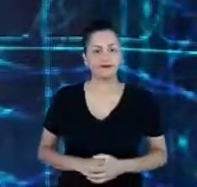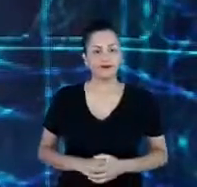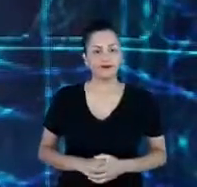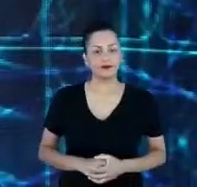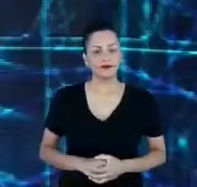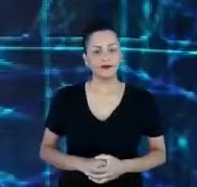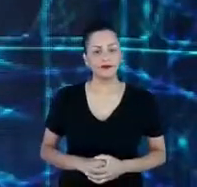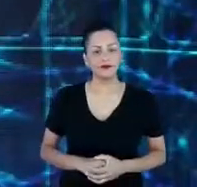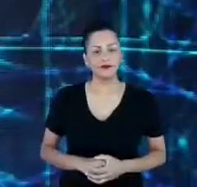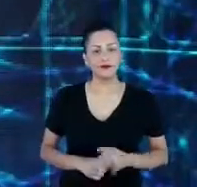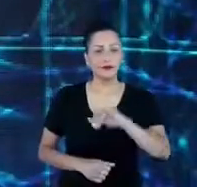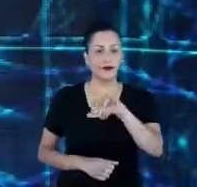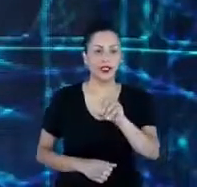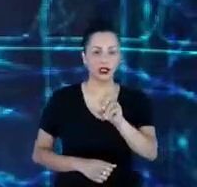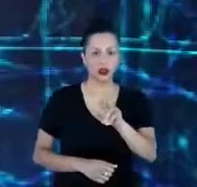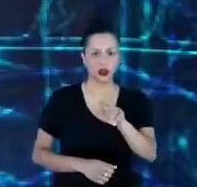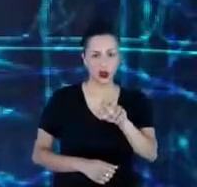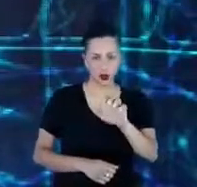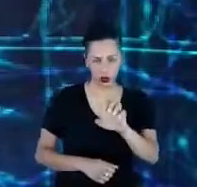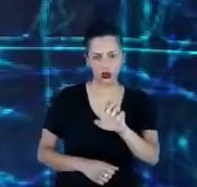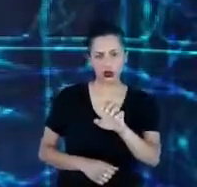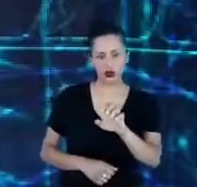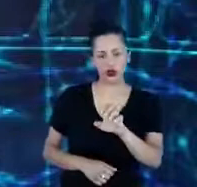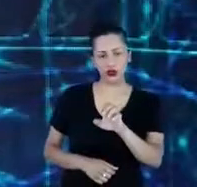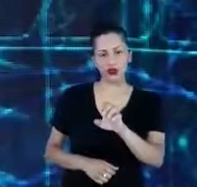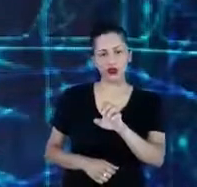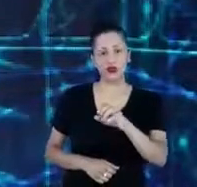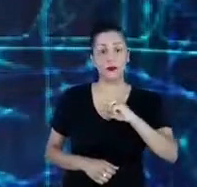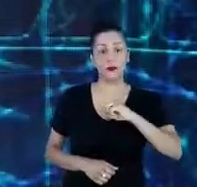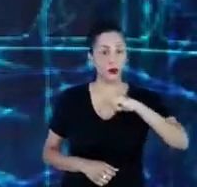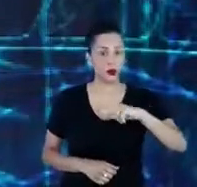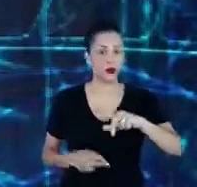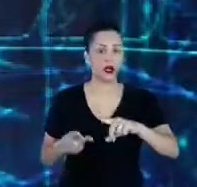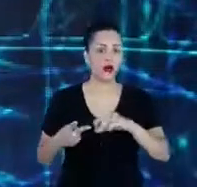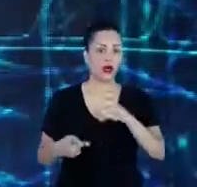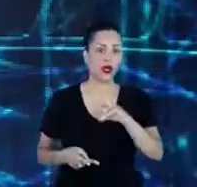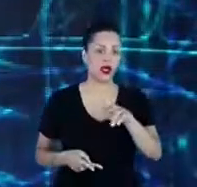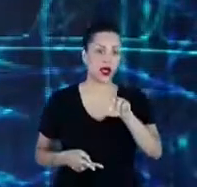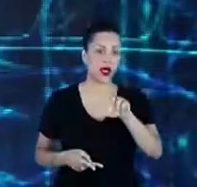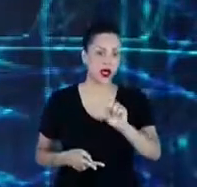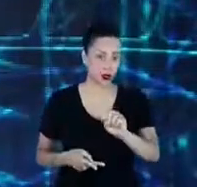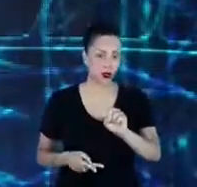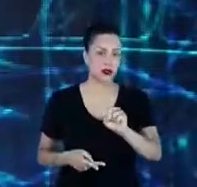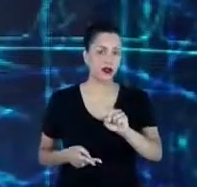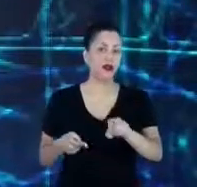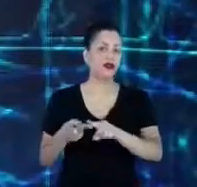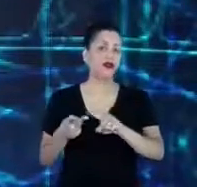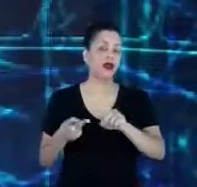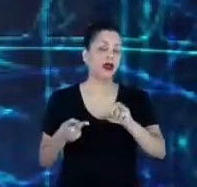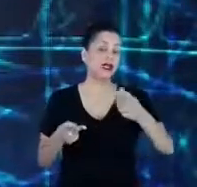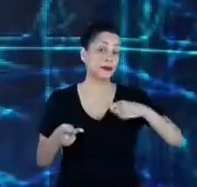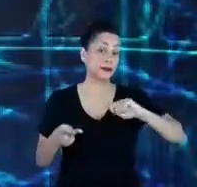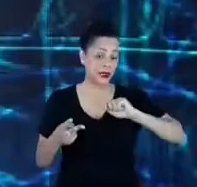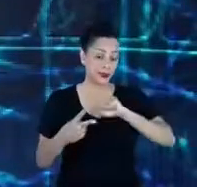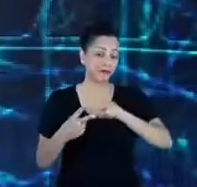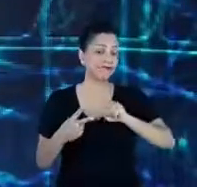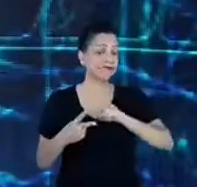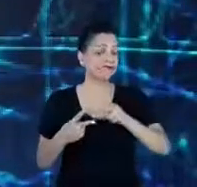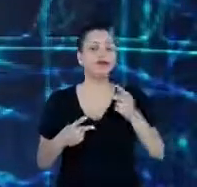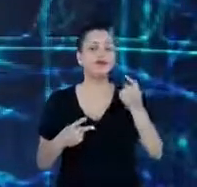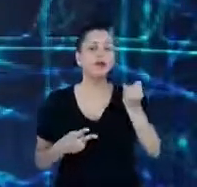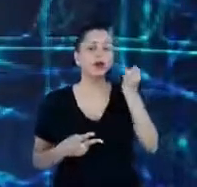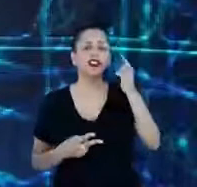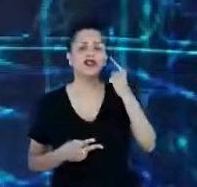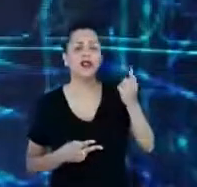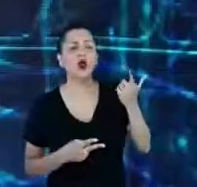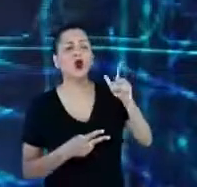e o Jorge Esteves de Portugal e o caso Soler da Espanha também importante ver o que que os outros países estão fazendo em